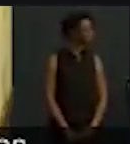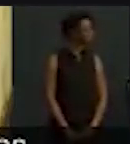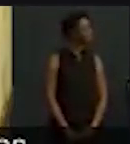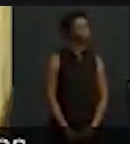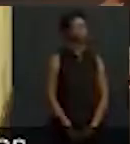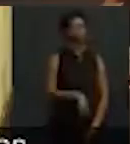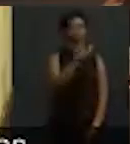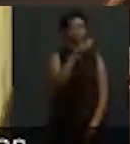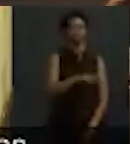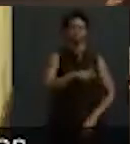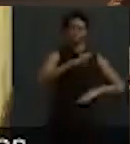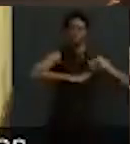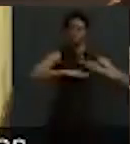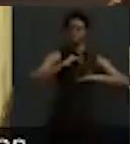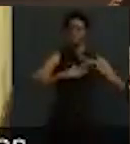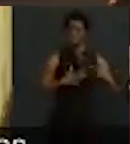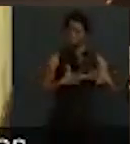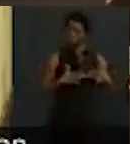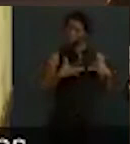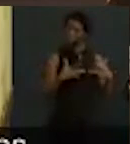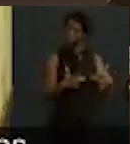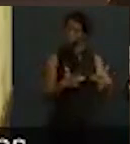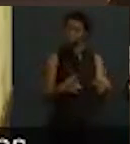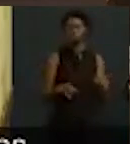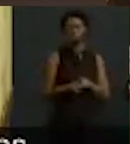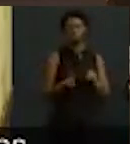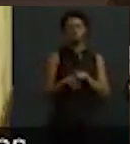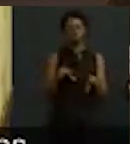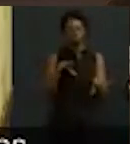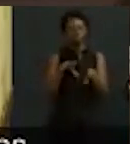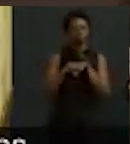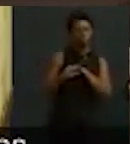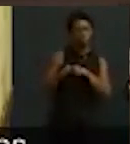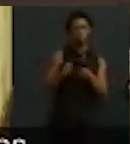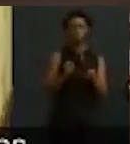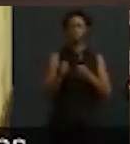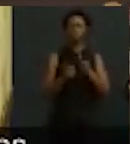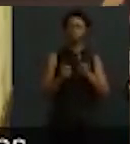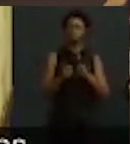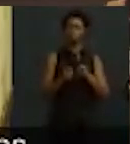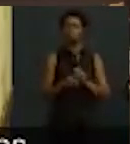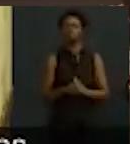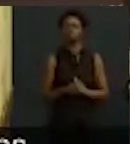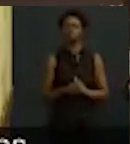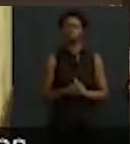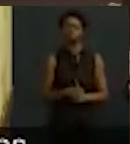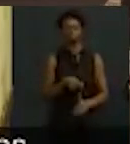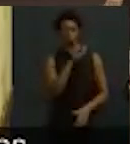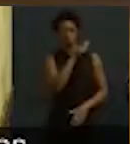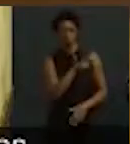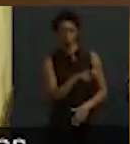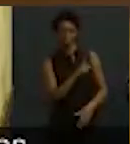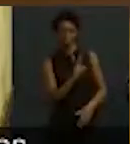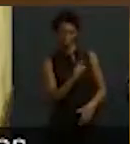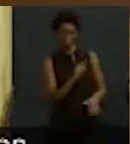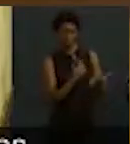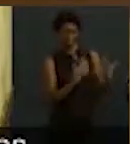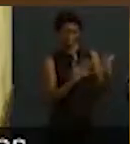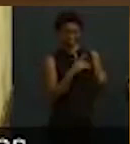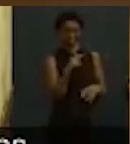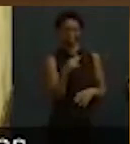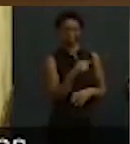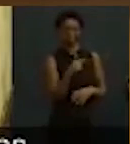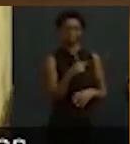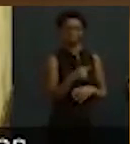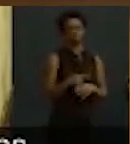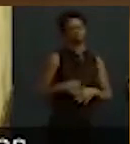Profissional dedicada e com sólida formação em economia, a nossa próxima agraciada é daquelas servidoras de